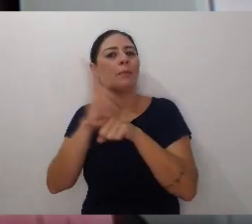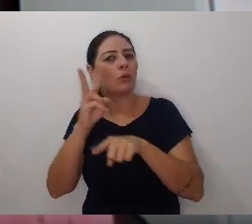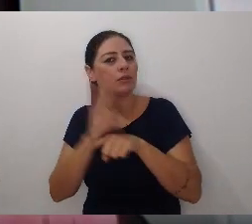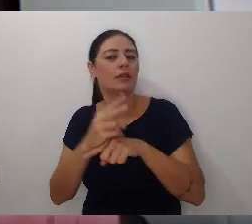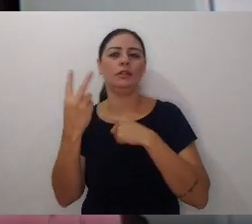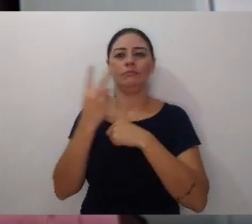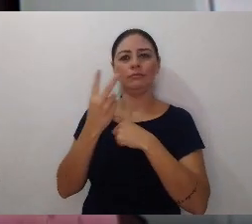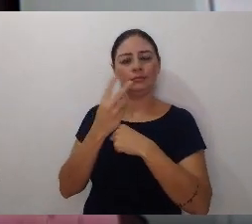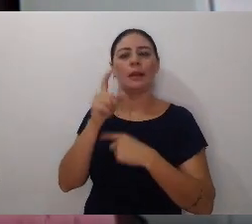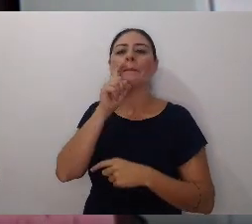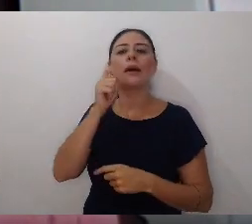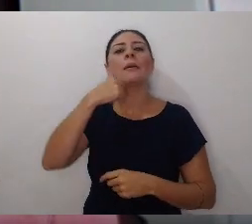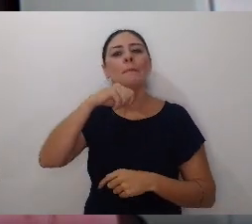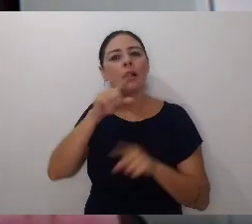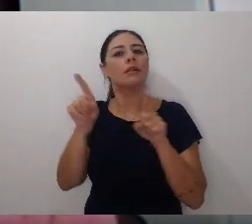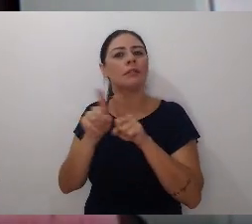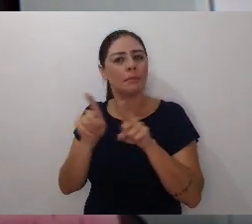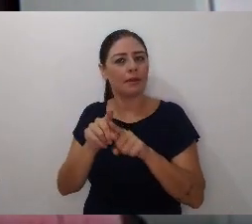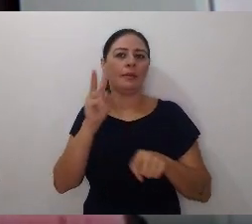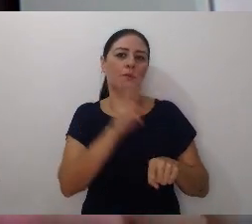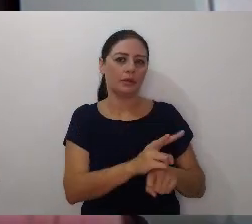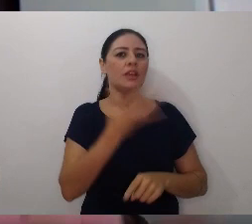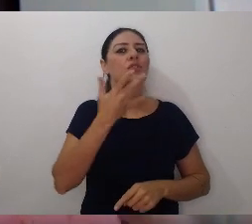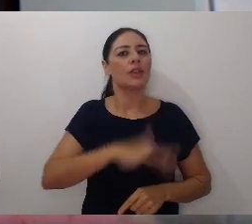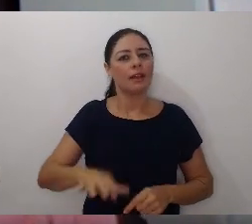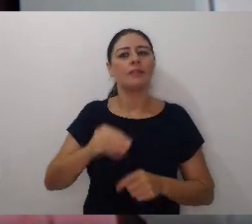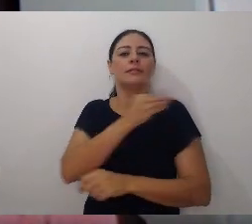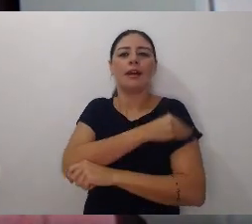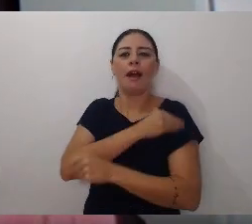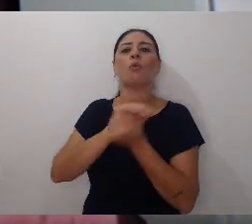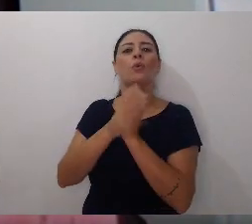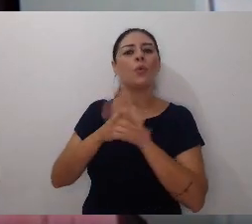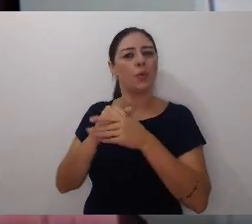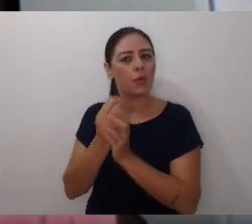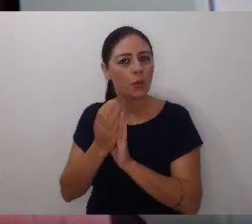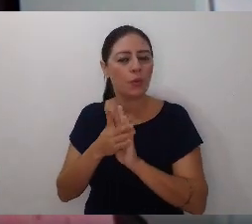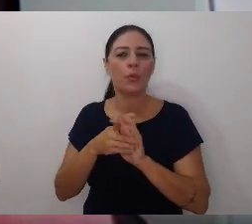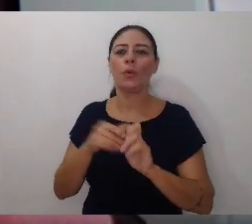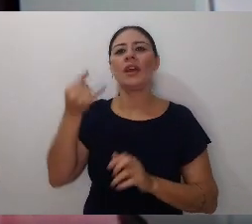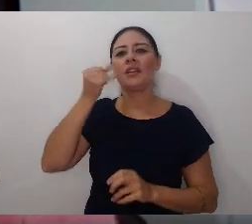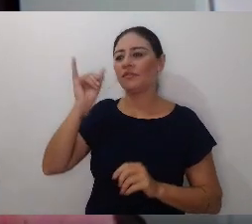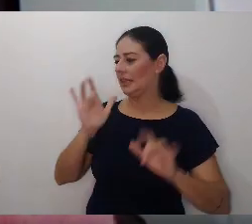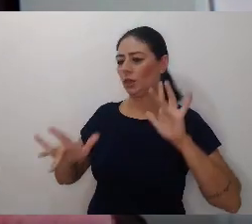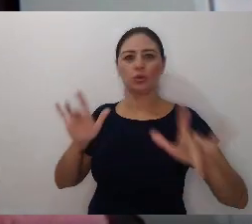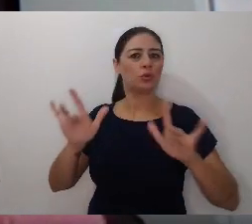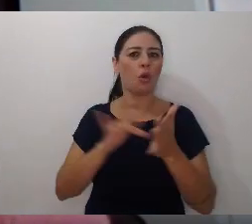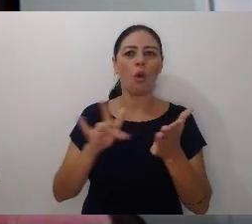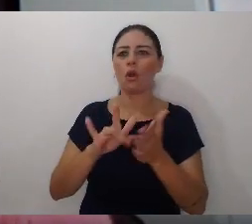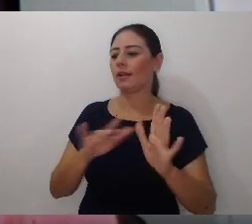numa idade que já pode usar máscara, que leve essa criança ao médico, né, que se proteja, a mãe, o pai